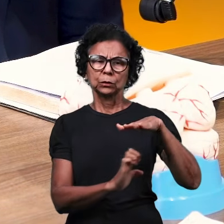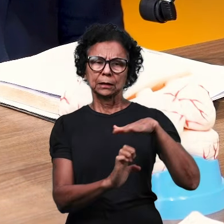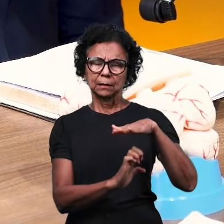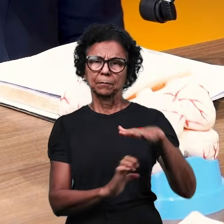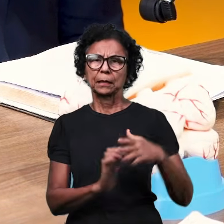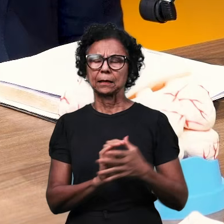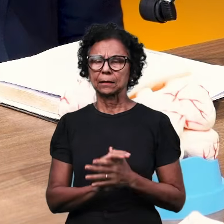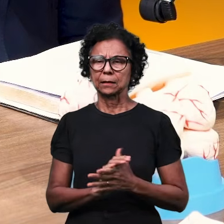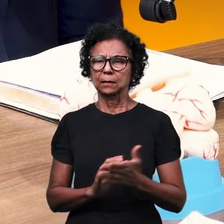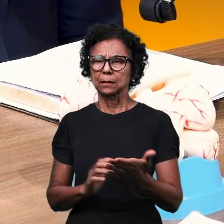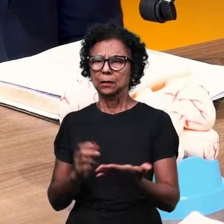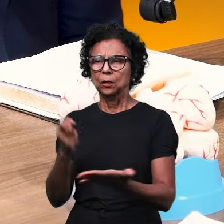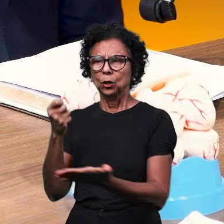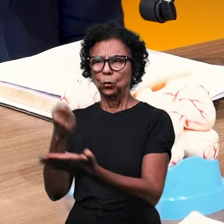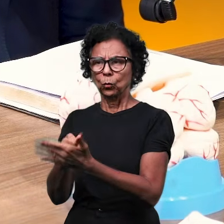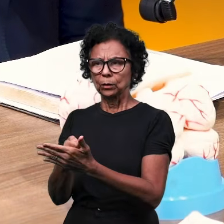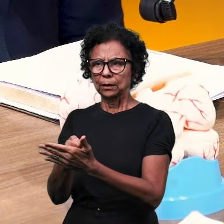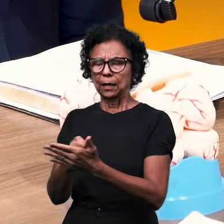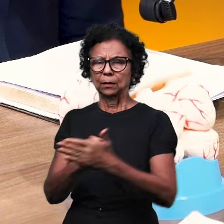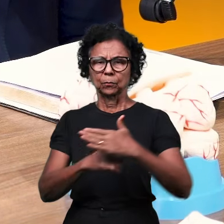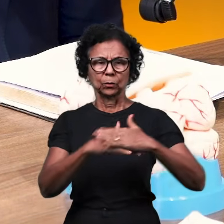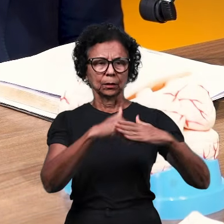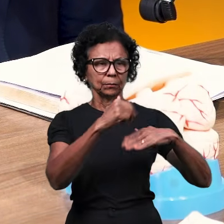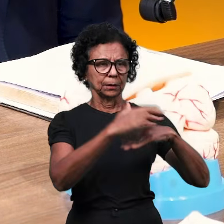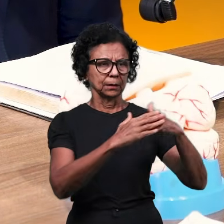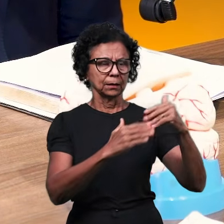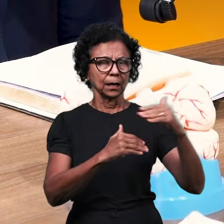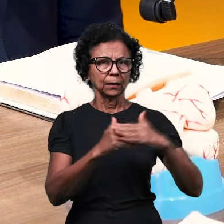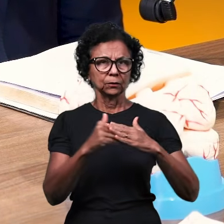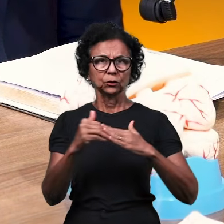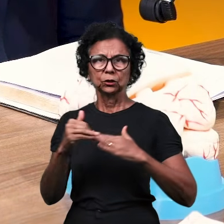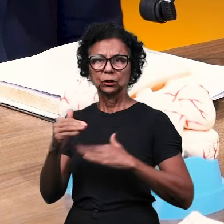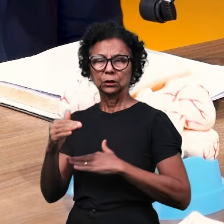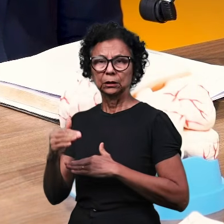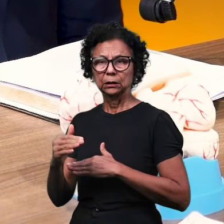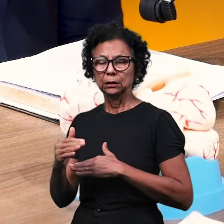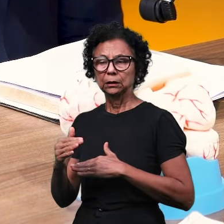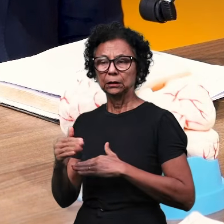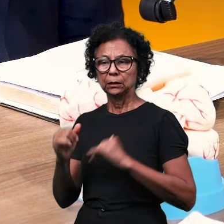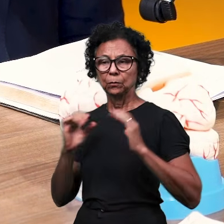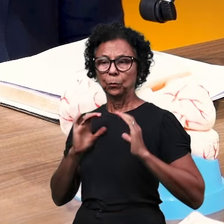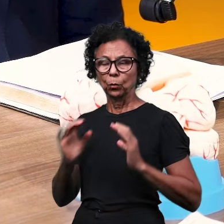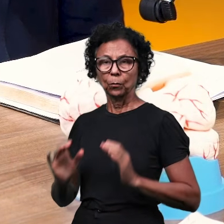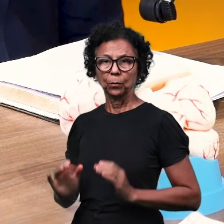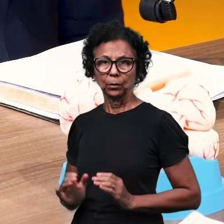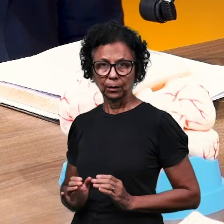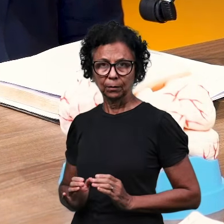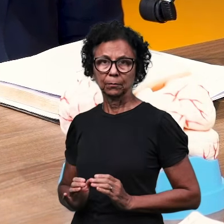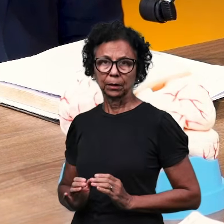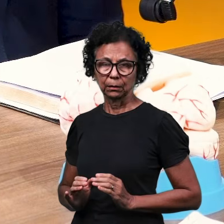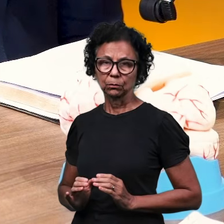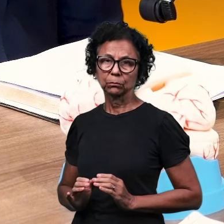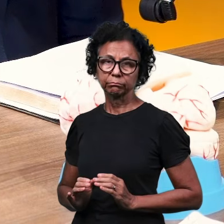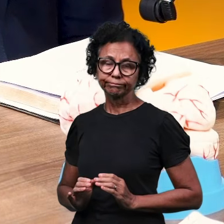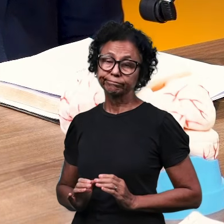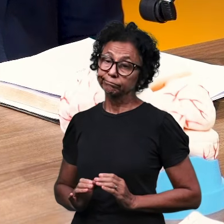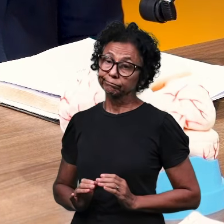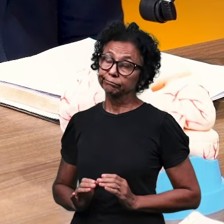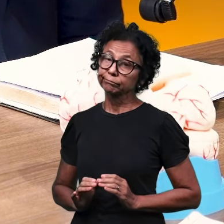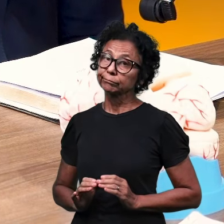contratados pela habilidade e são demitidos pelo comportamento. Então, a maturidade do